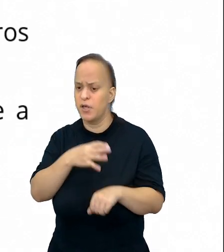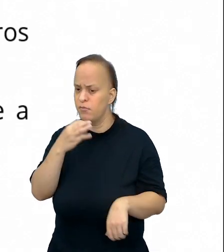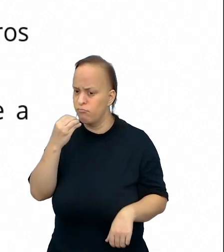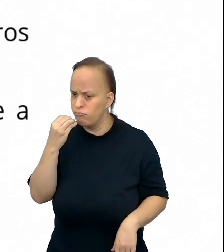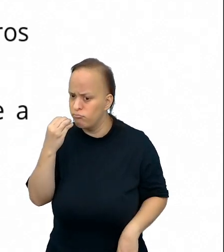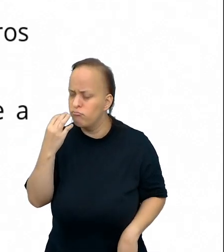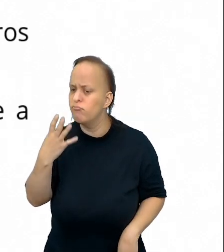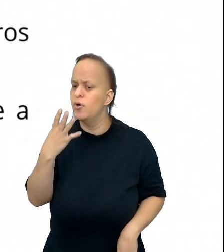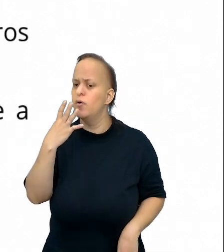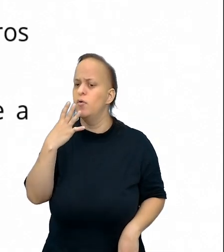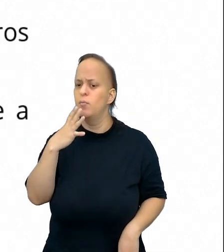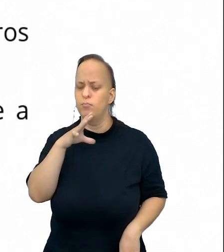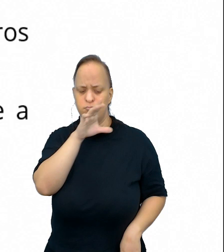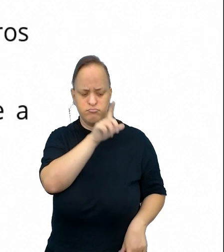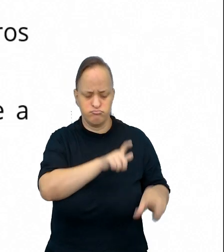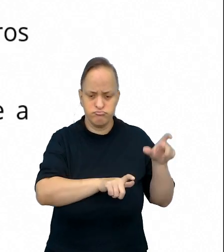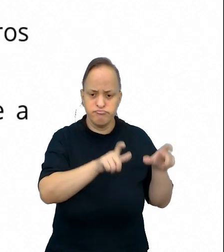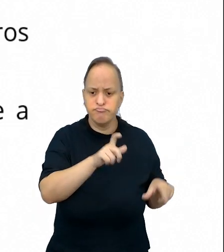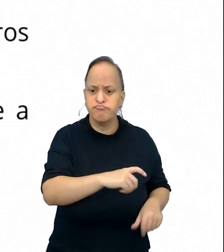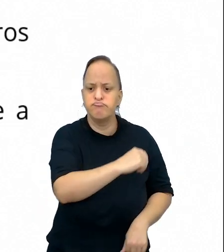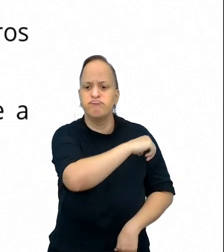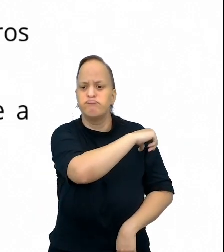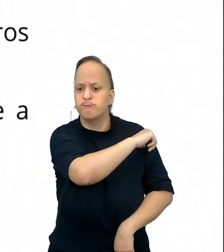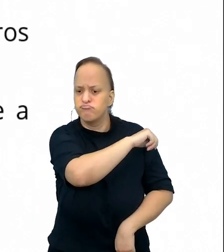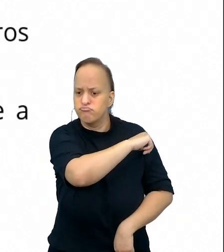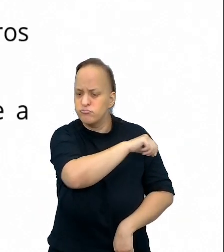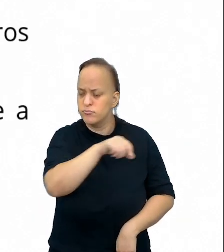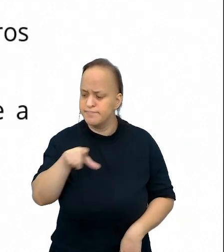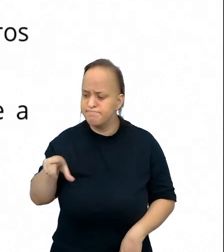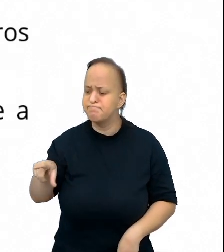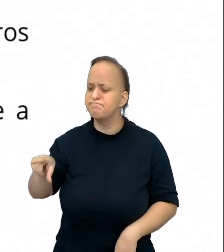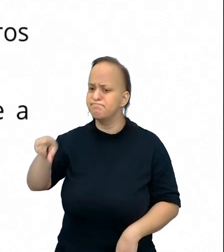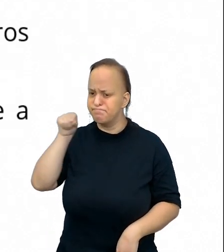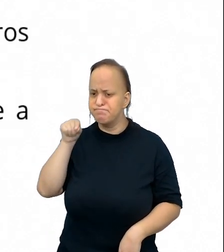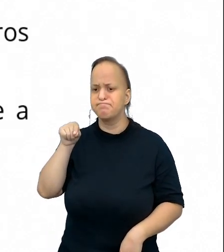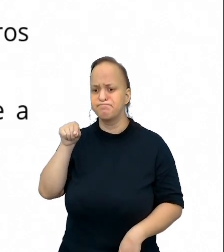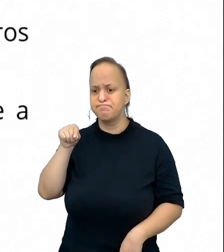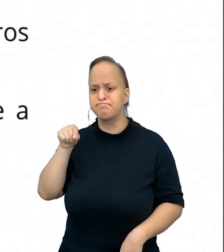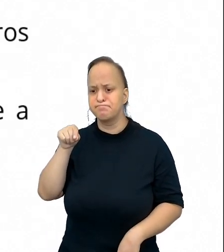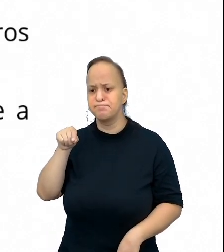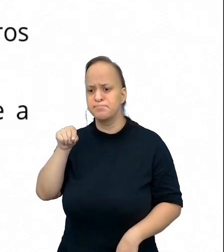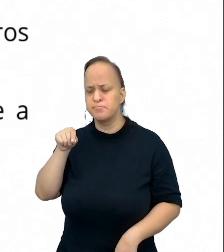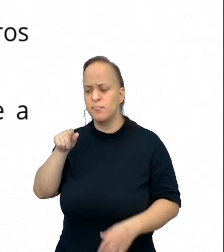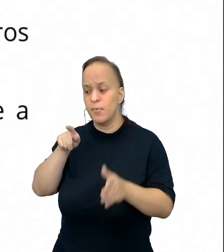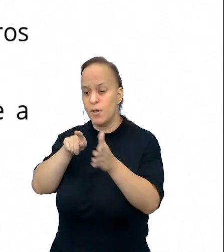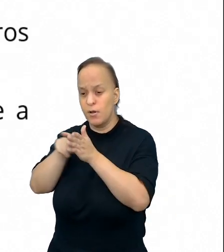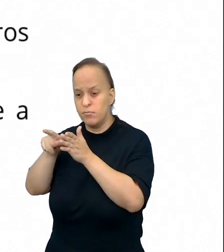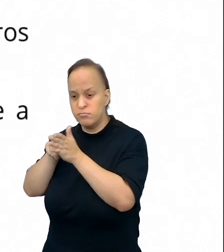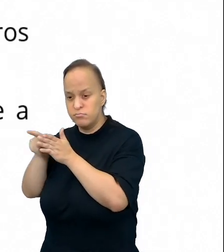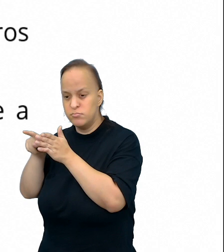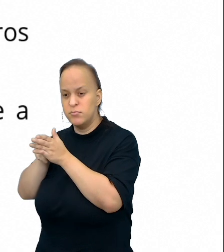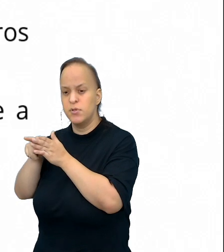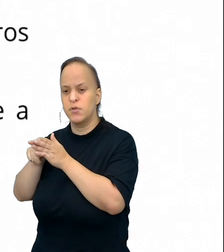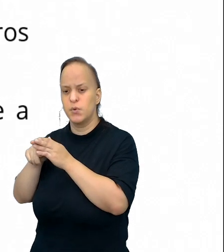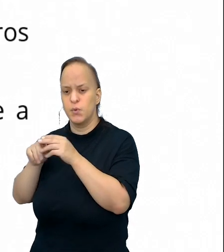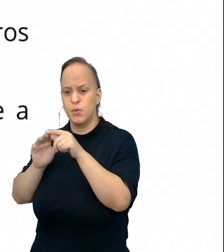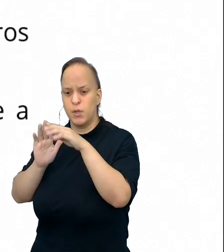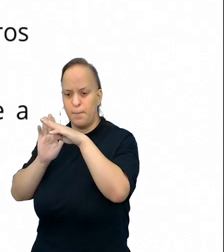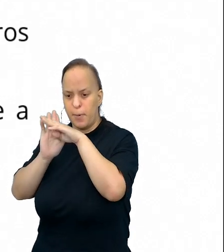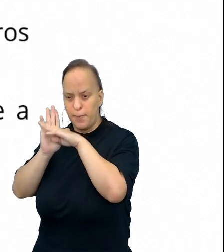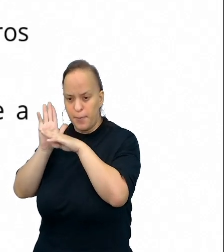aí uma escolha dos estudantes, né? Pensar também nas perguntas, nesses pronomes interrogativos, revisando os